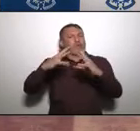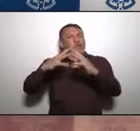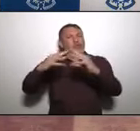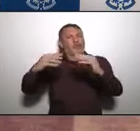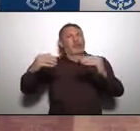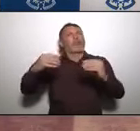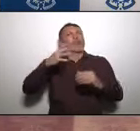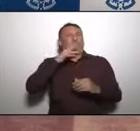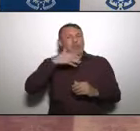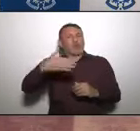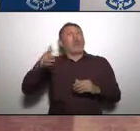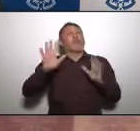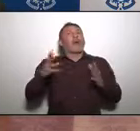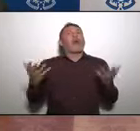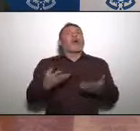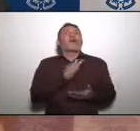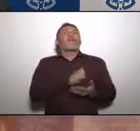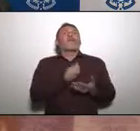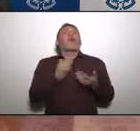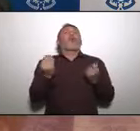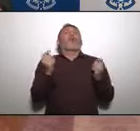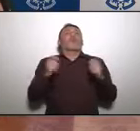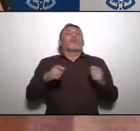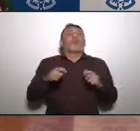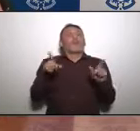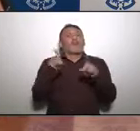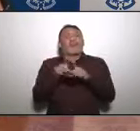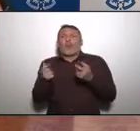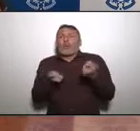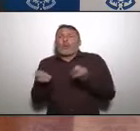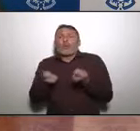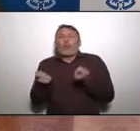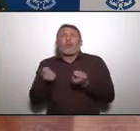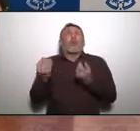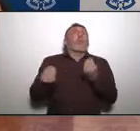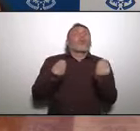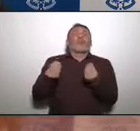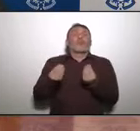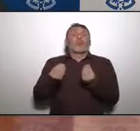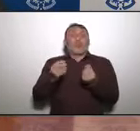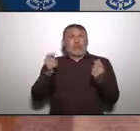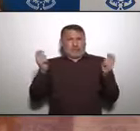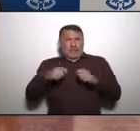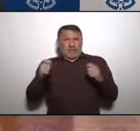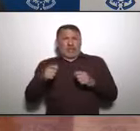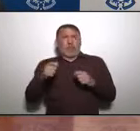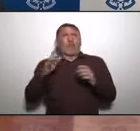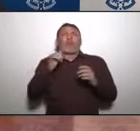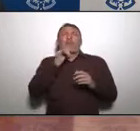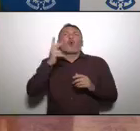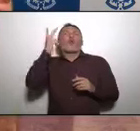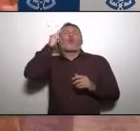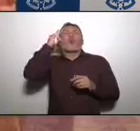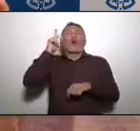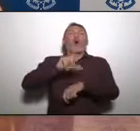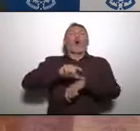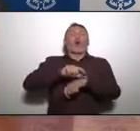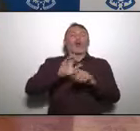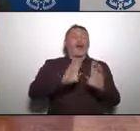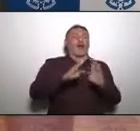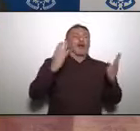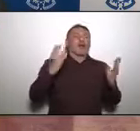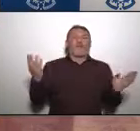controle e, ao mesmo tempo, permitindo que, de forma diferenciada, não mais normal, o horário normal de comércio,